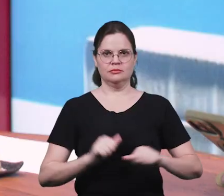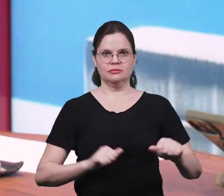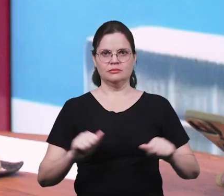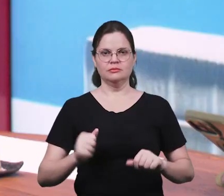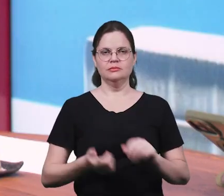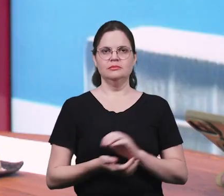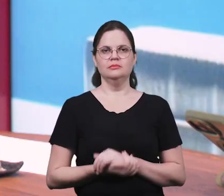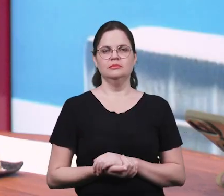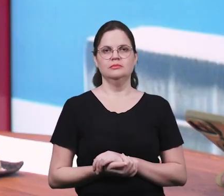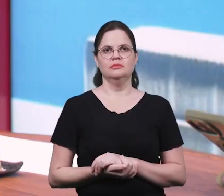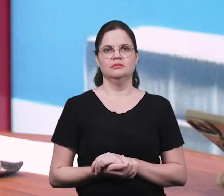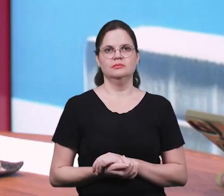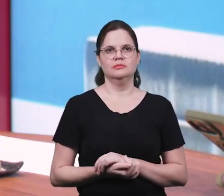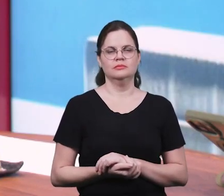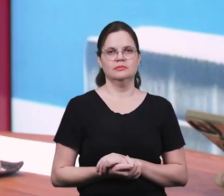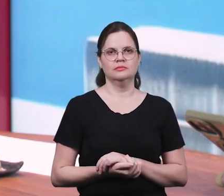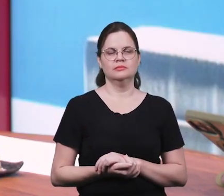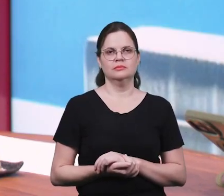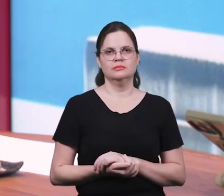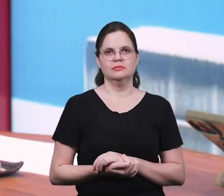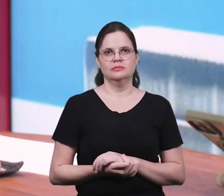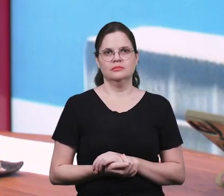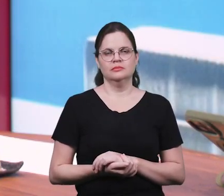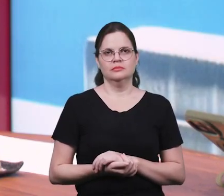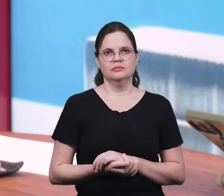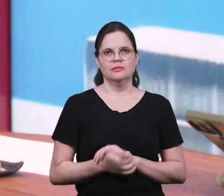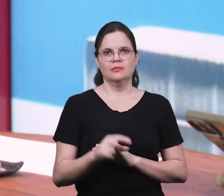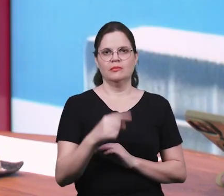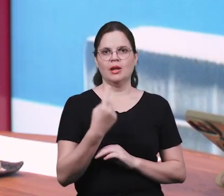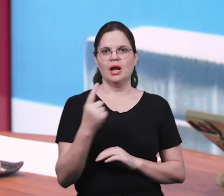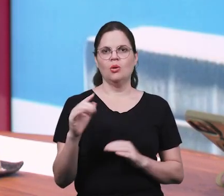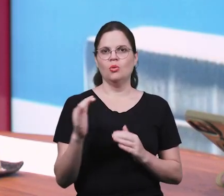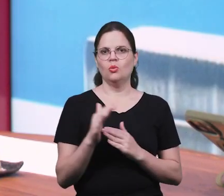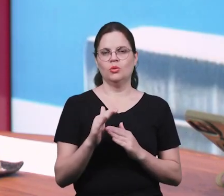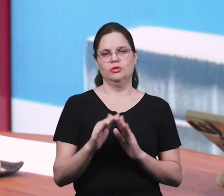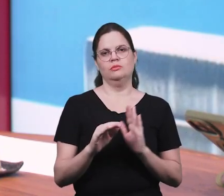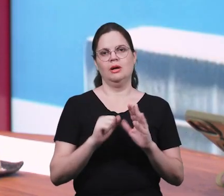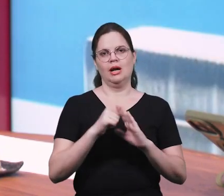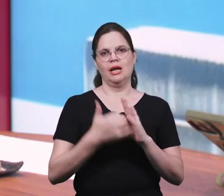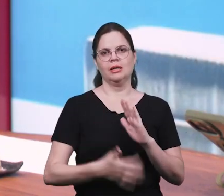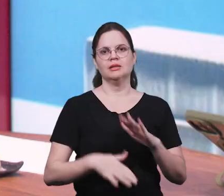no versículo 2 do capítulo 6, a última é sabedoria.